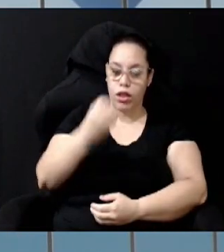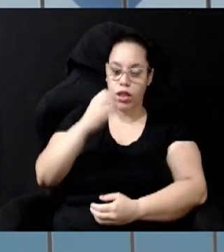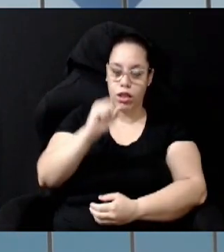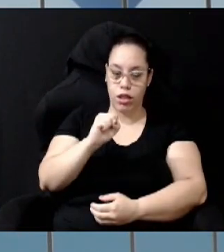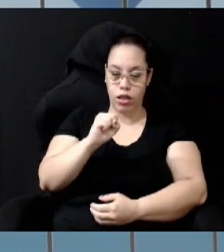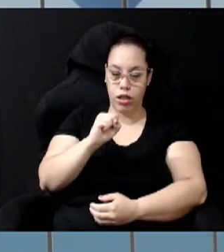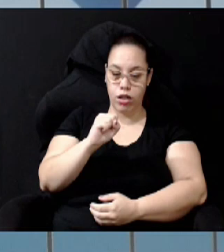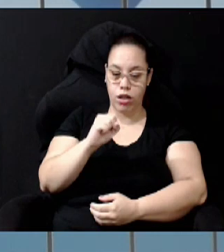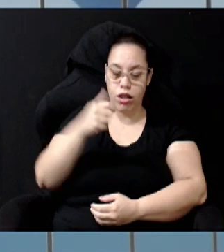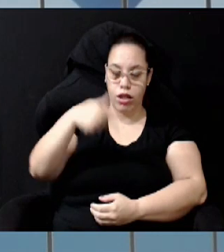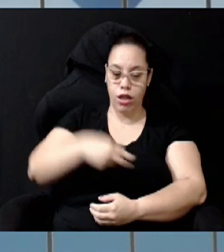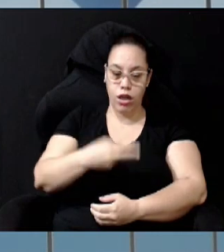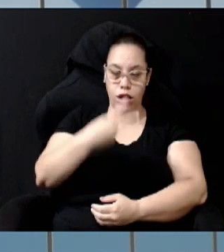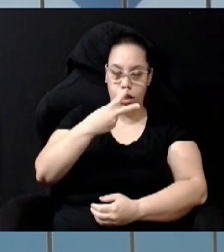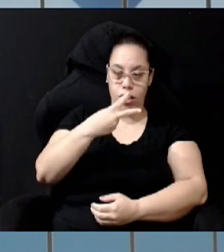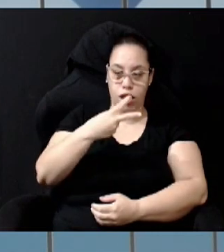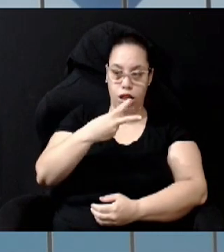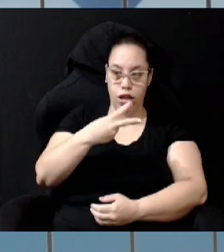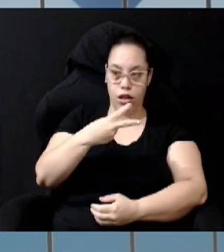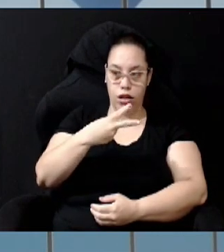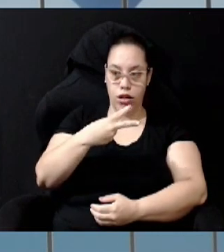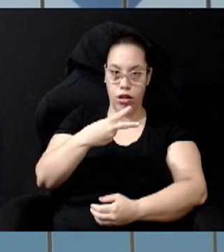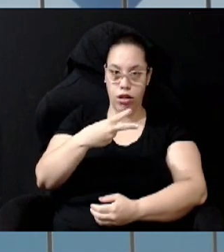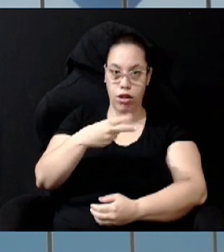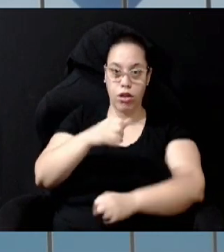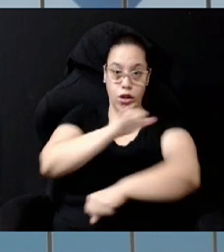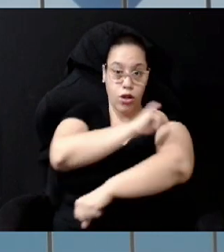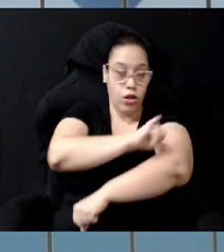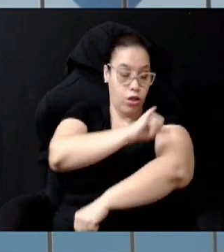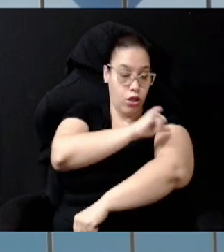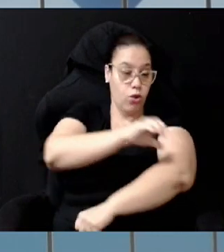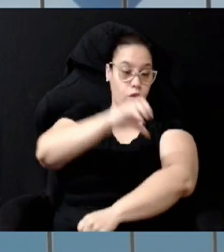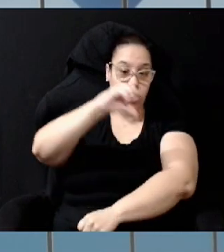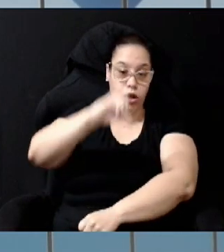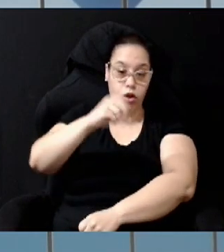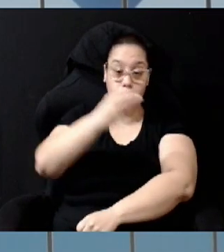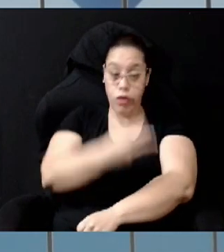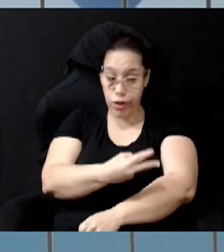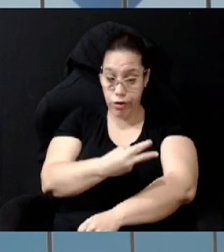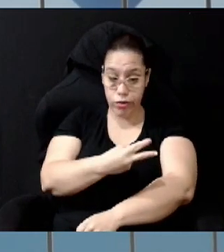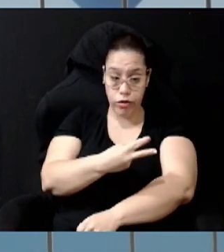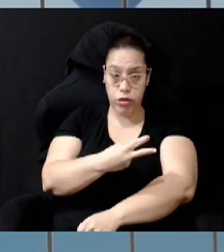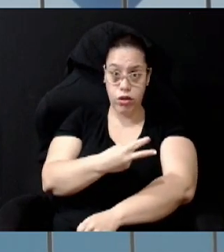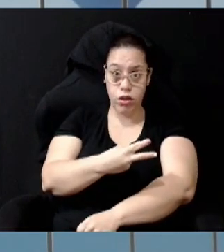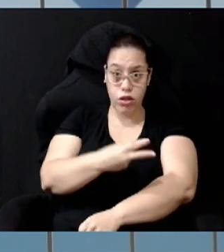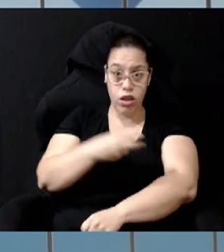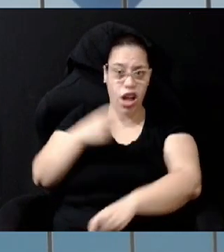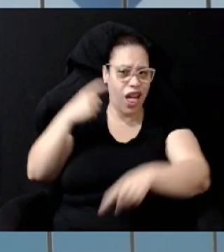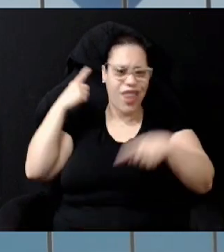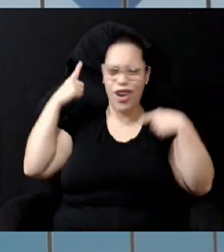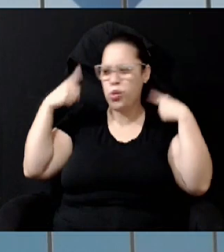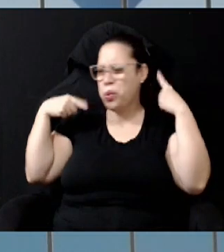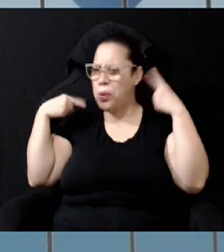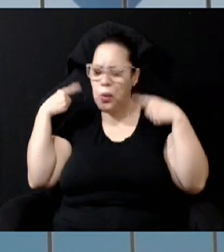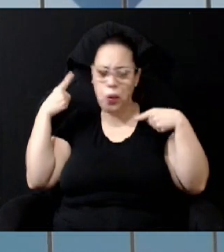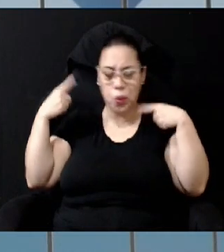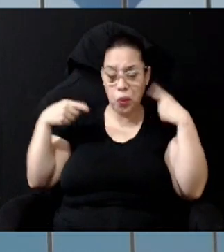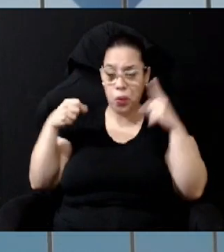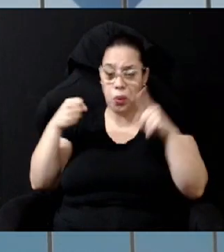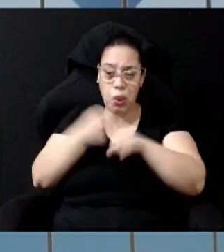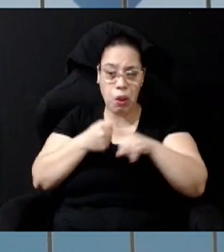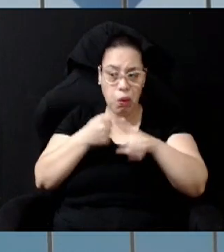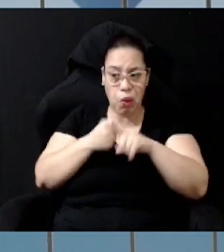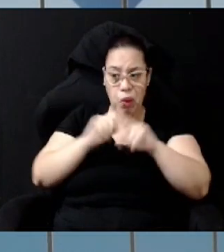em Estocolmo, a conferência do Rio em 92, muita gente achava que era loucura a questão da interferência